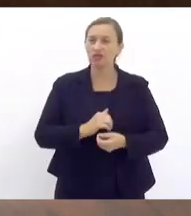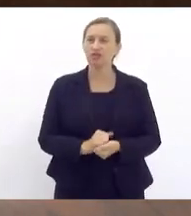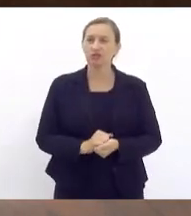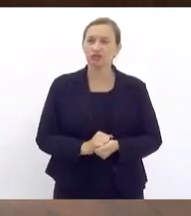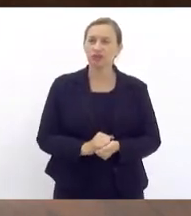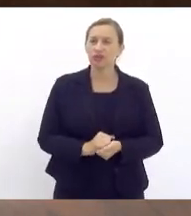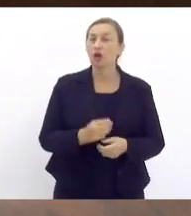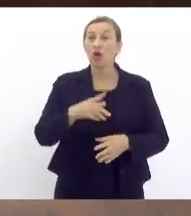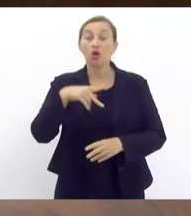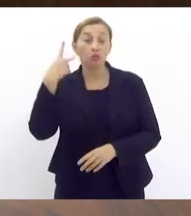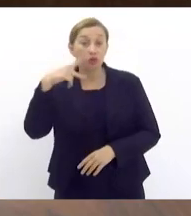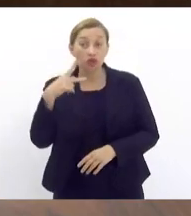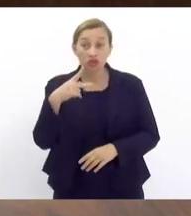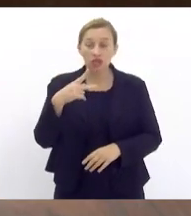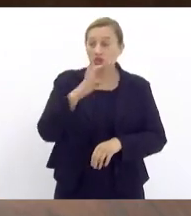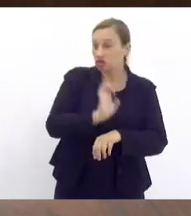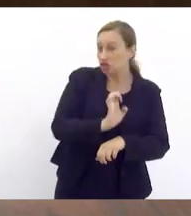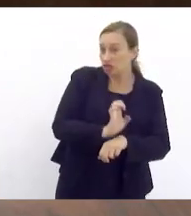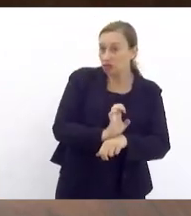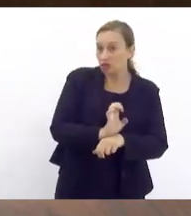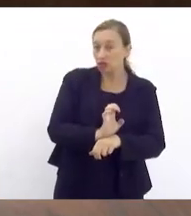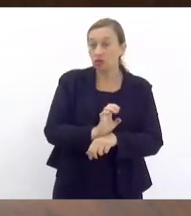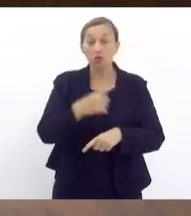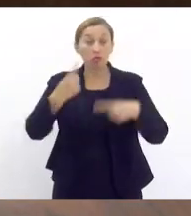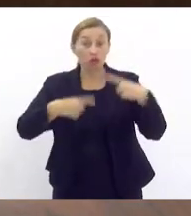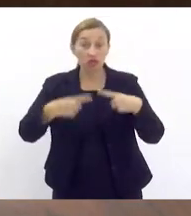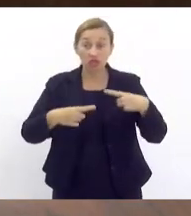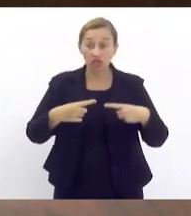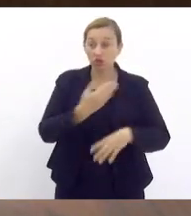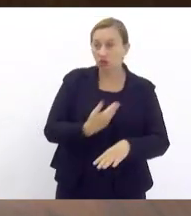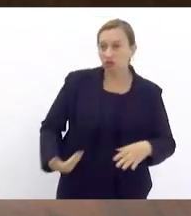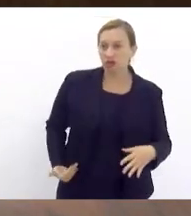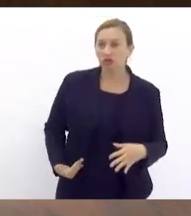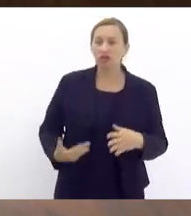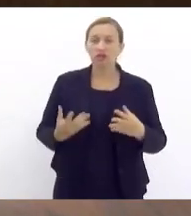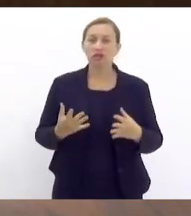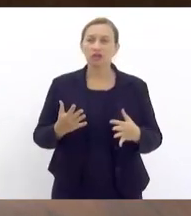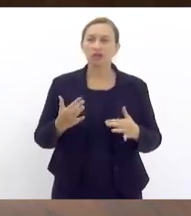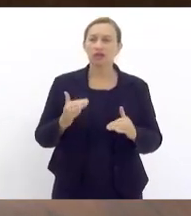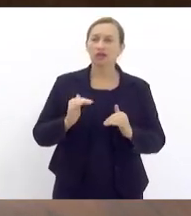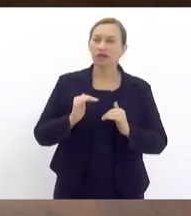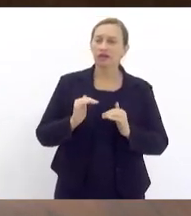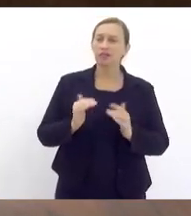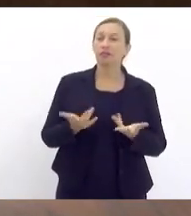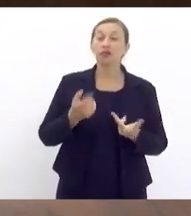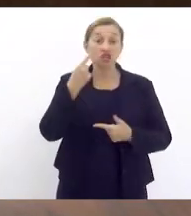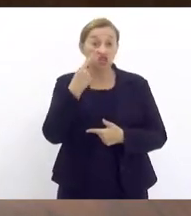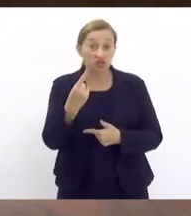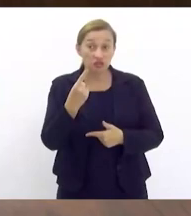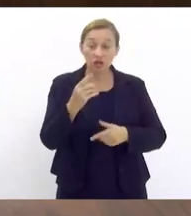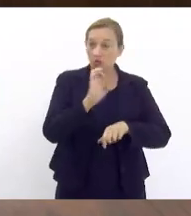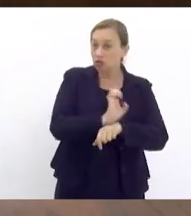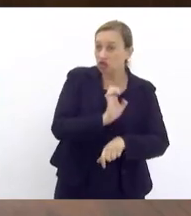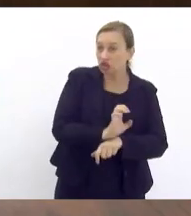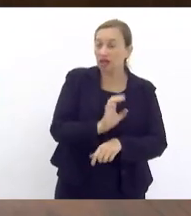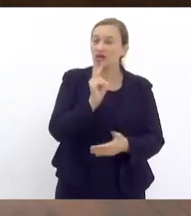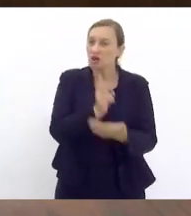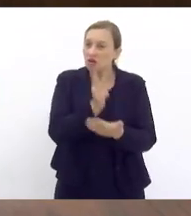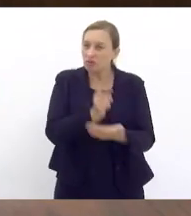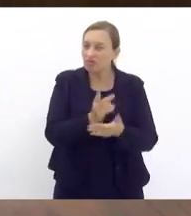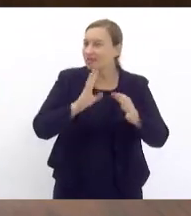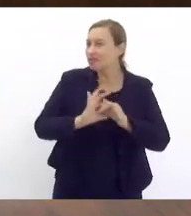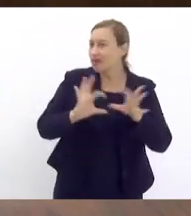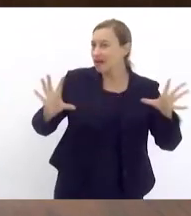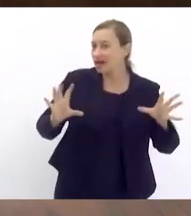nem a política de estado nem a política de governo isso é o amadurecimento da Democracia quando a gente olha os estados mesmo liberais da Democracia